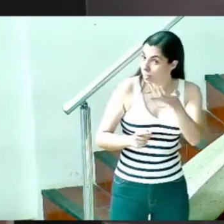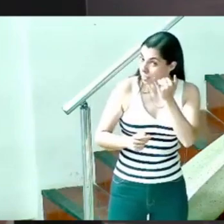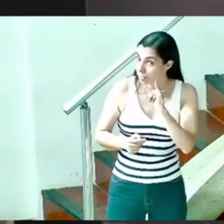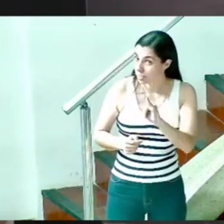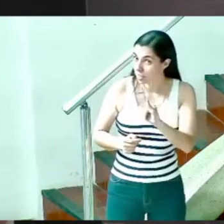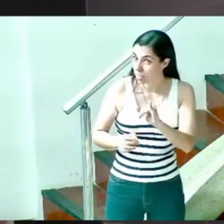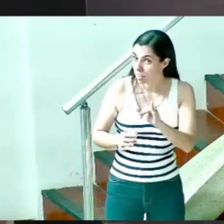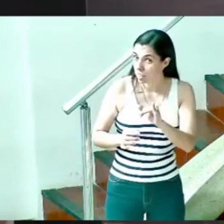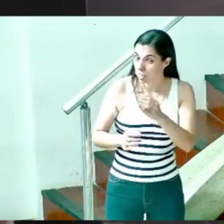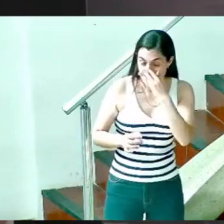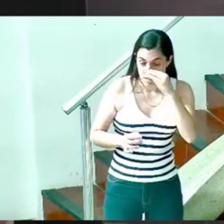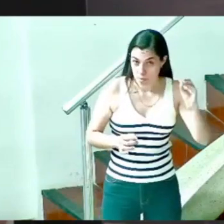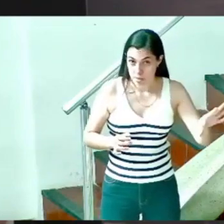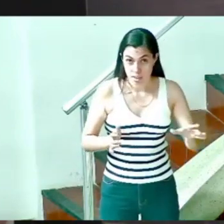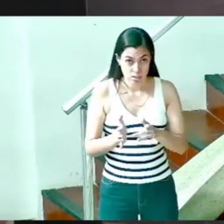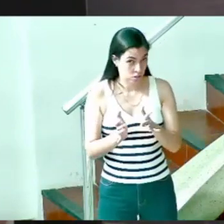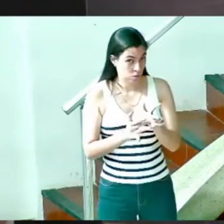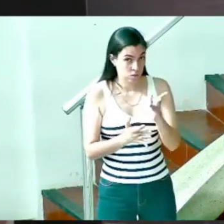filhos de Deus.